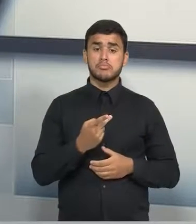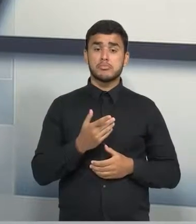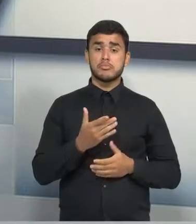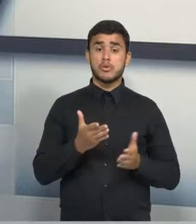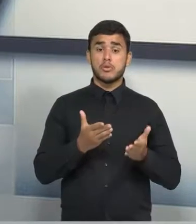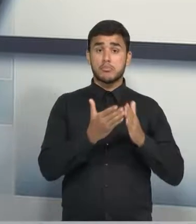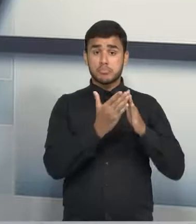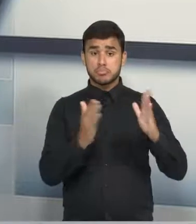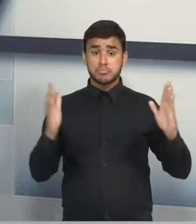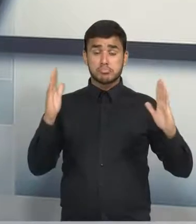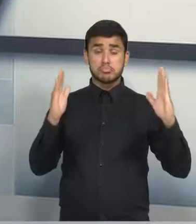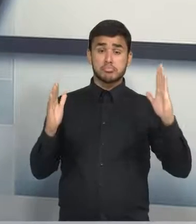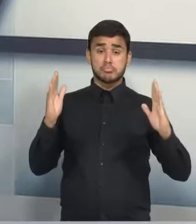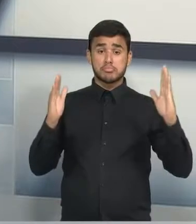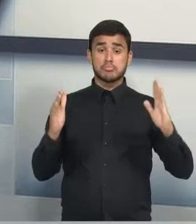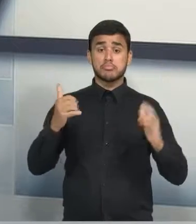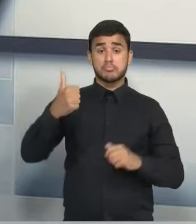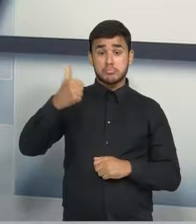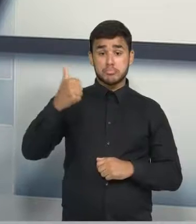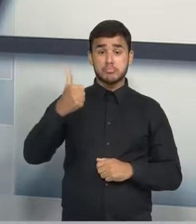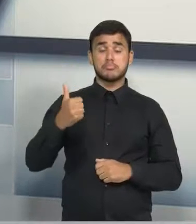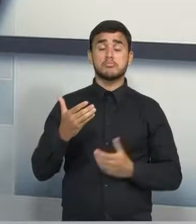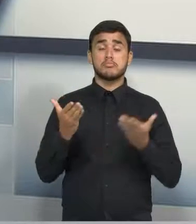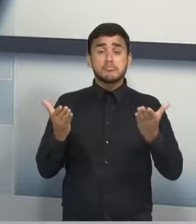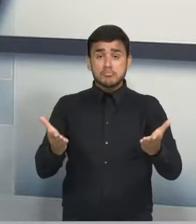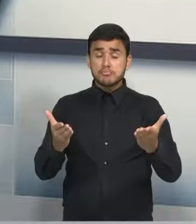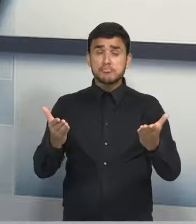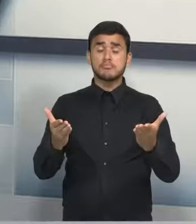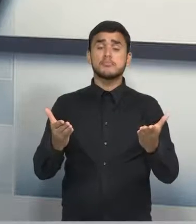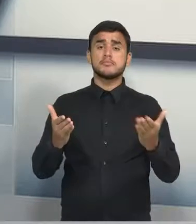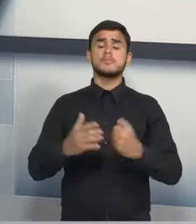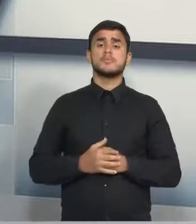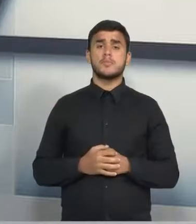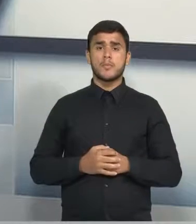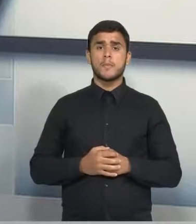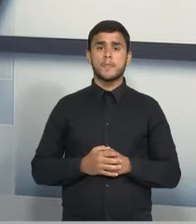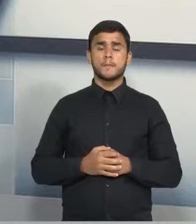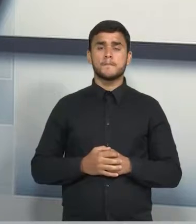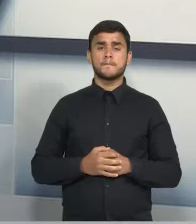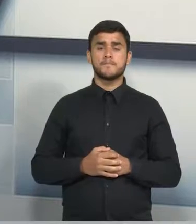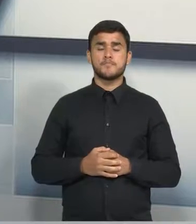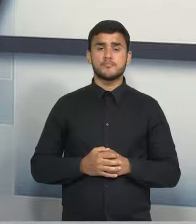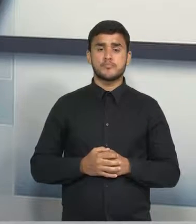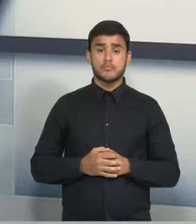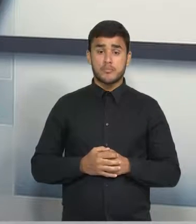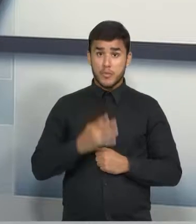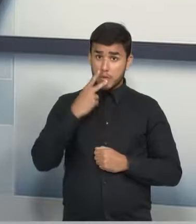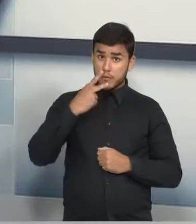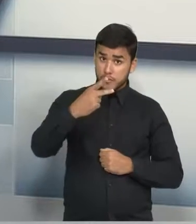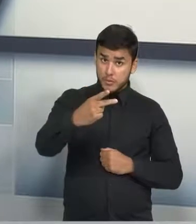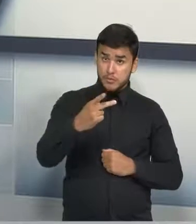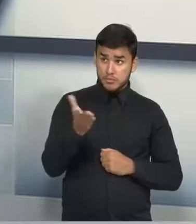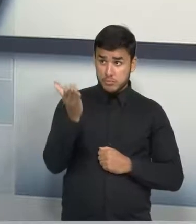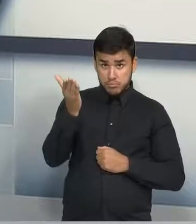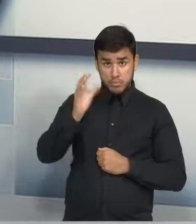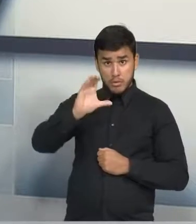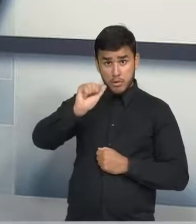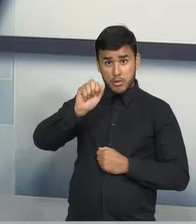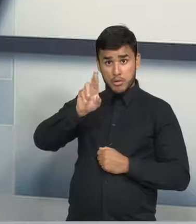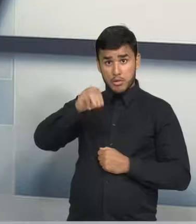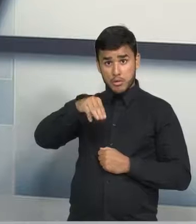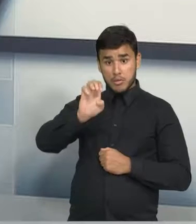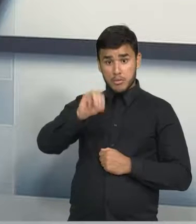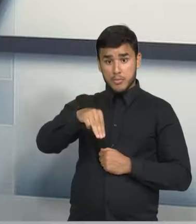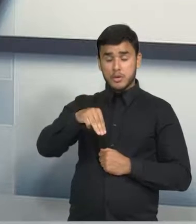terminar, nós estamos terminando o segundo bloco, o primeiro bloco, melhor dizendo, lembrar que, além dessa